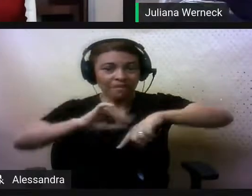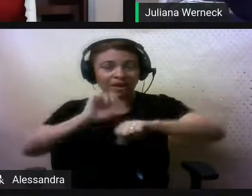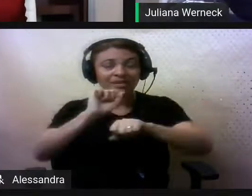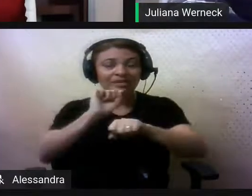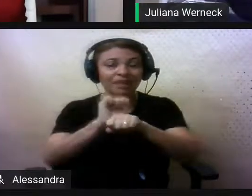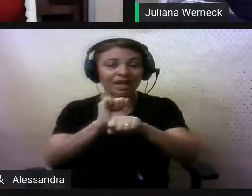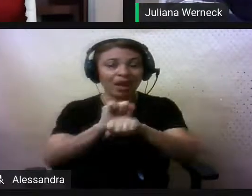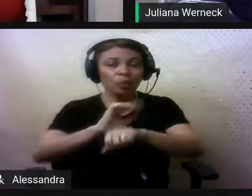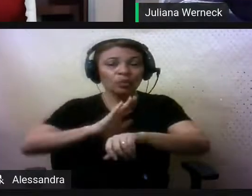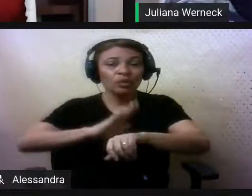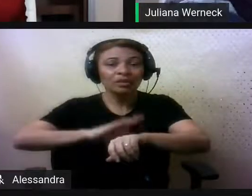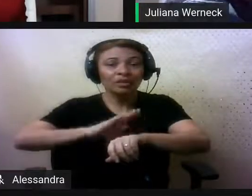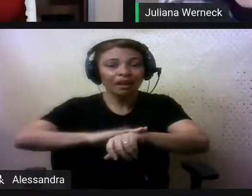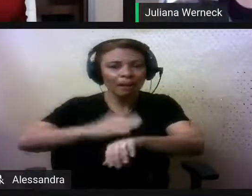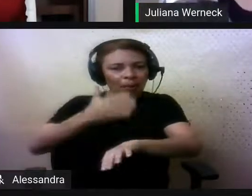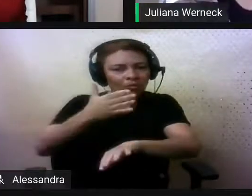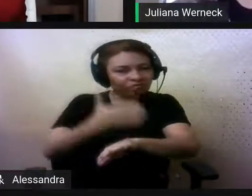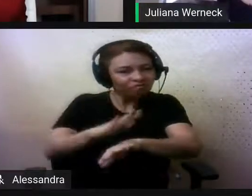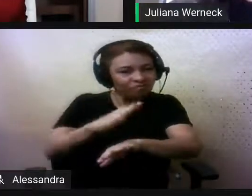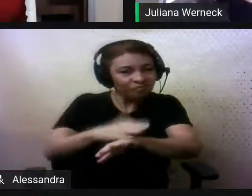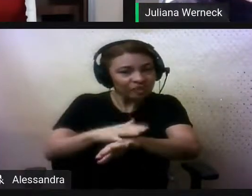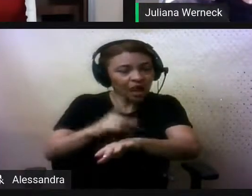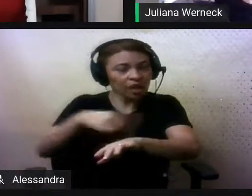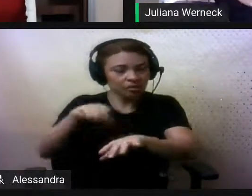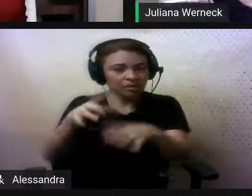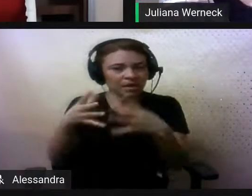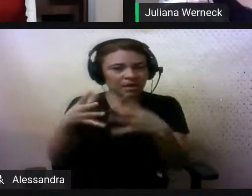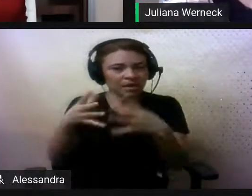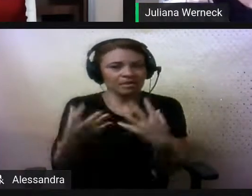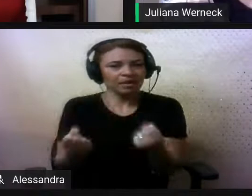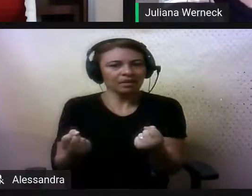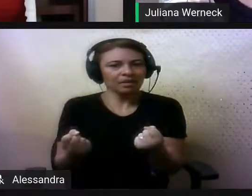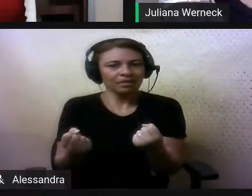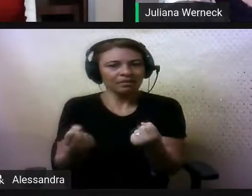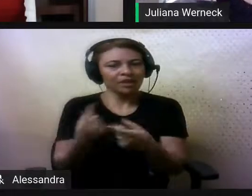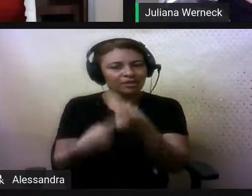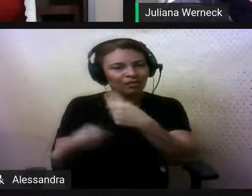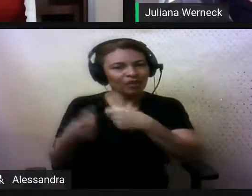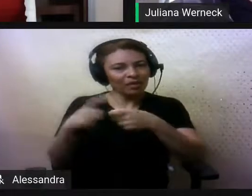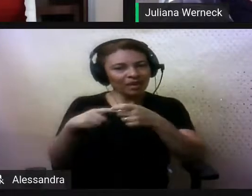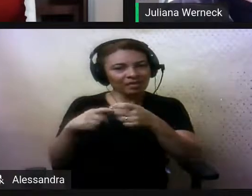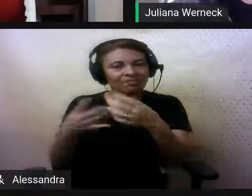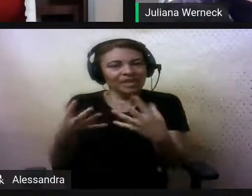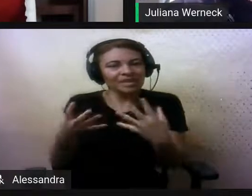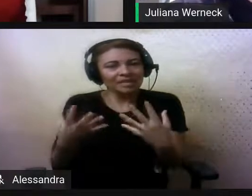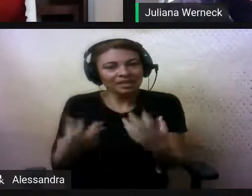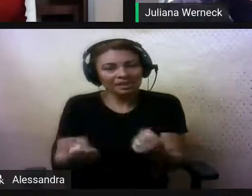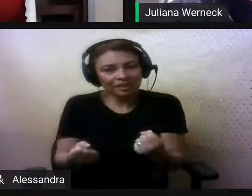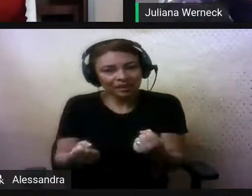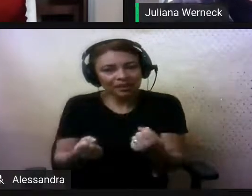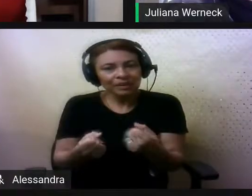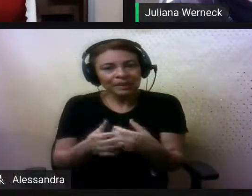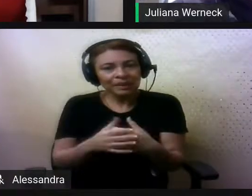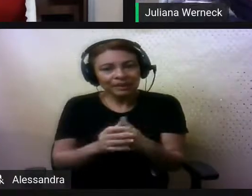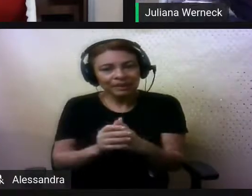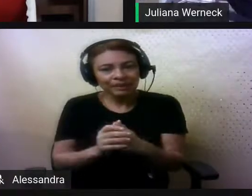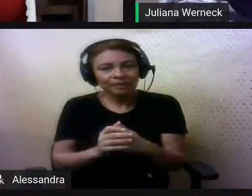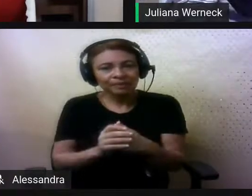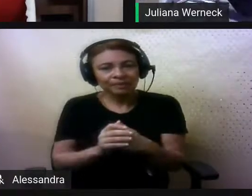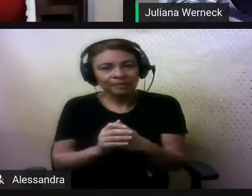Então, a gente tem que aceitar isso, aí a gente volta na aceitação, né? A gente tem que trabalhar com o